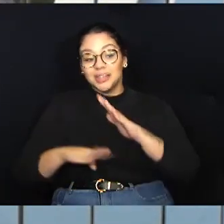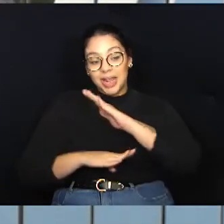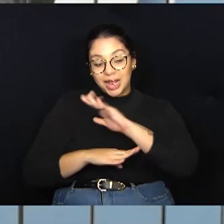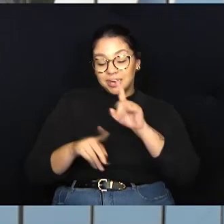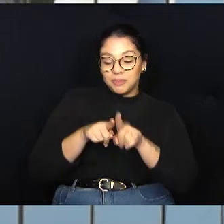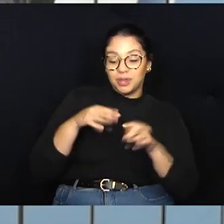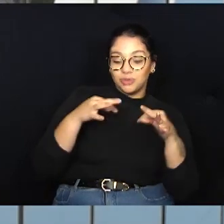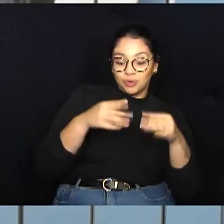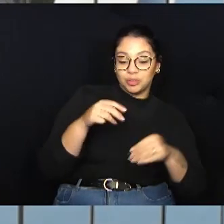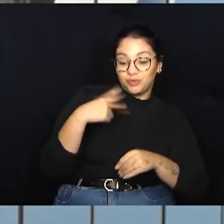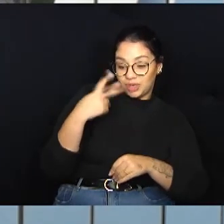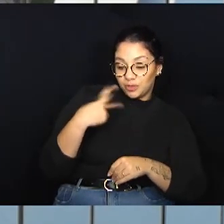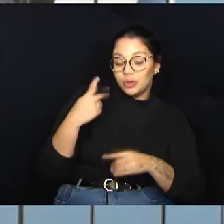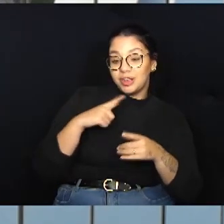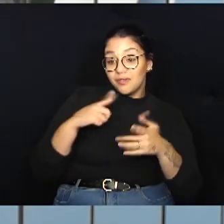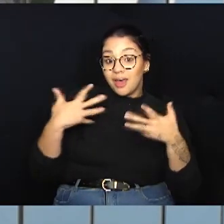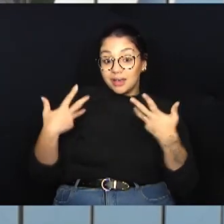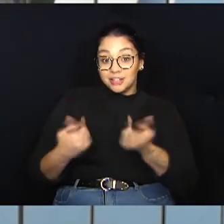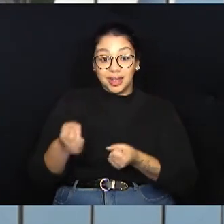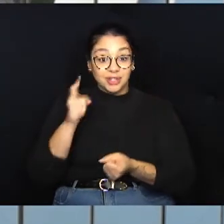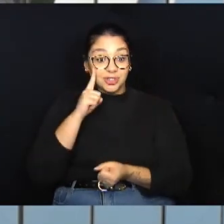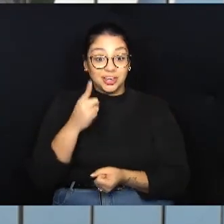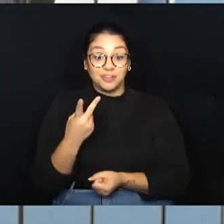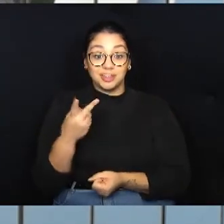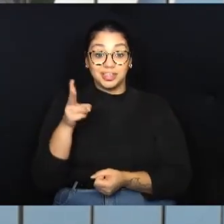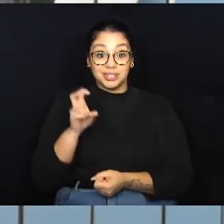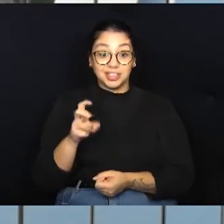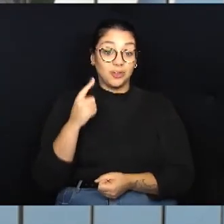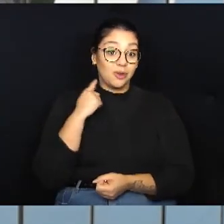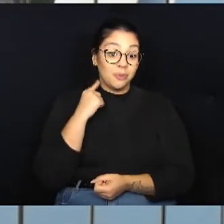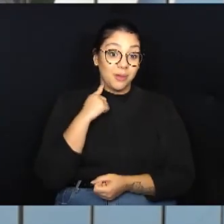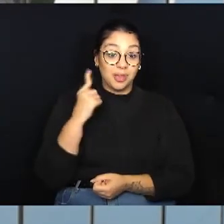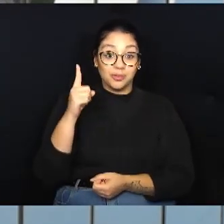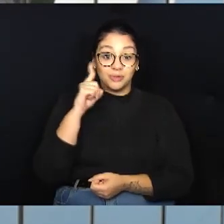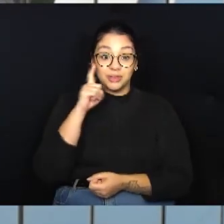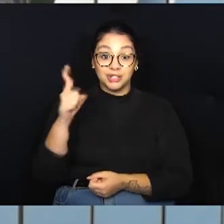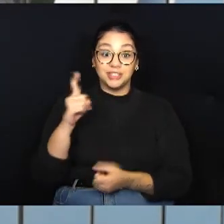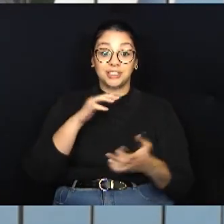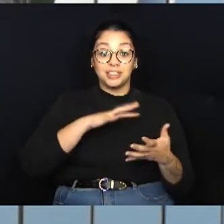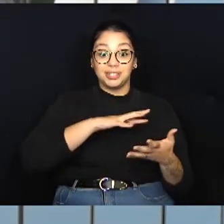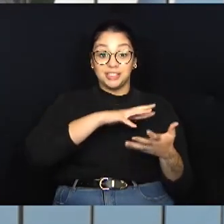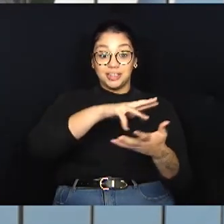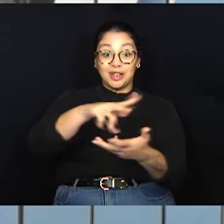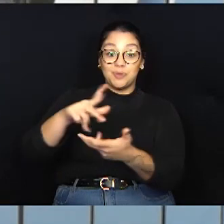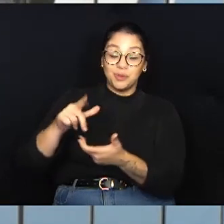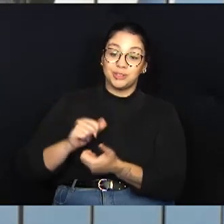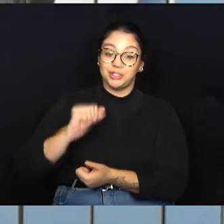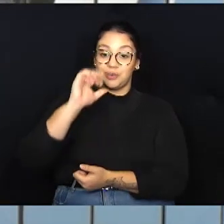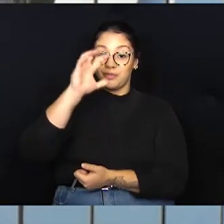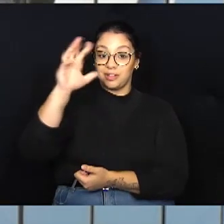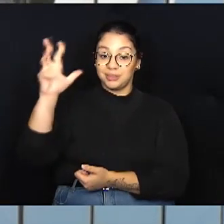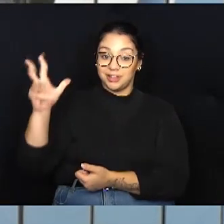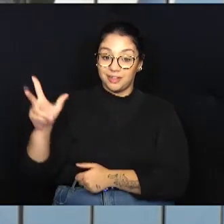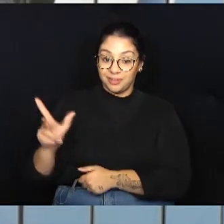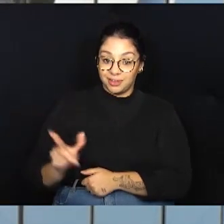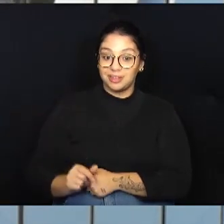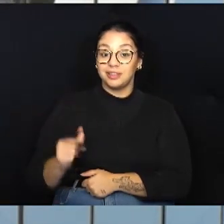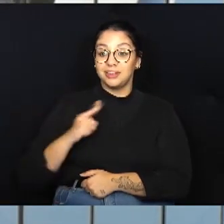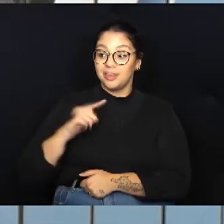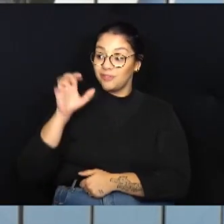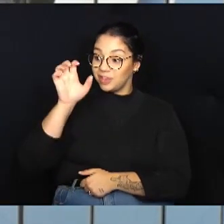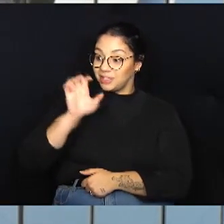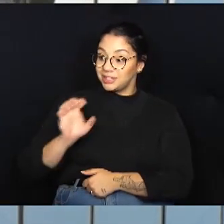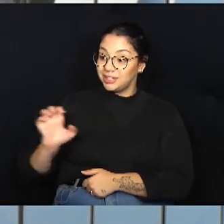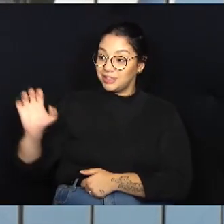eles acolheram. E dia 25 de maio foi o Dia Internacional da África que os próprios estados africanos